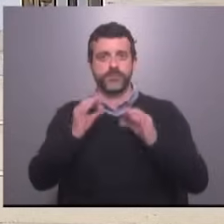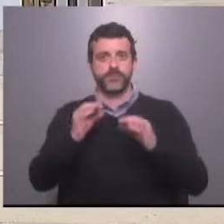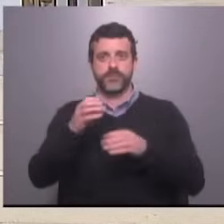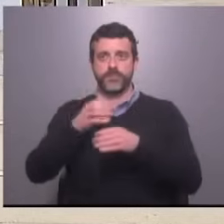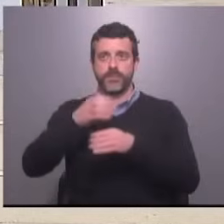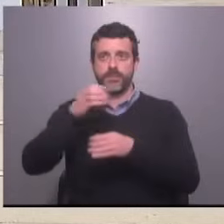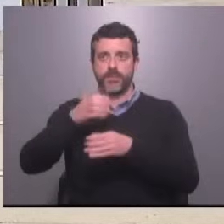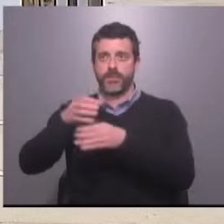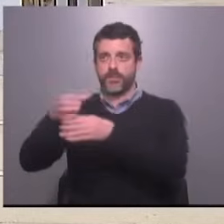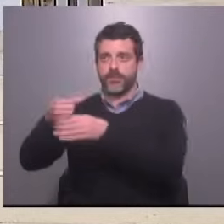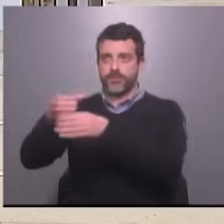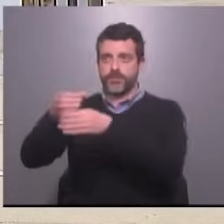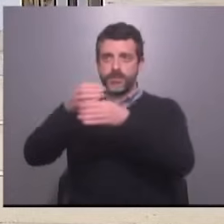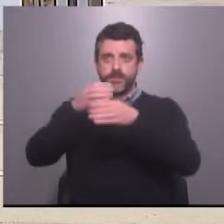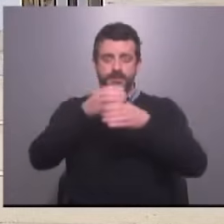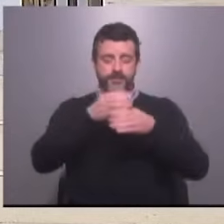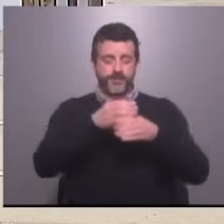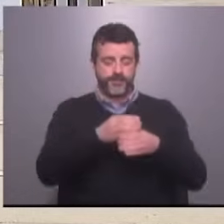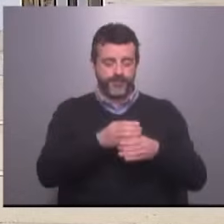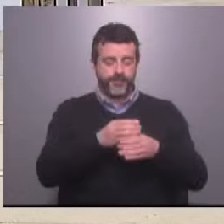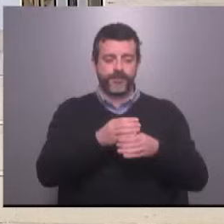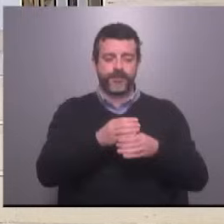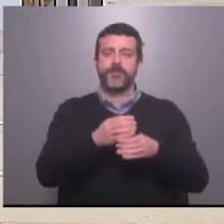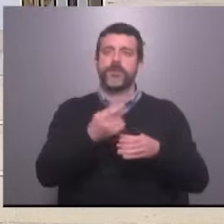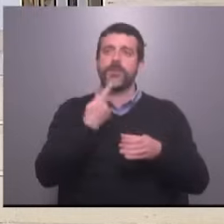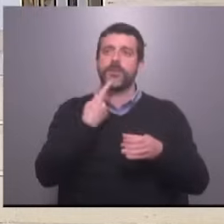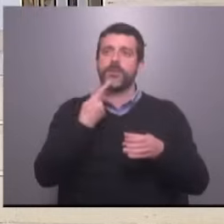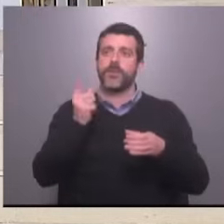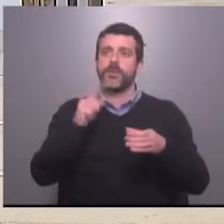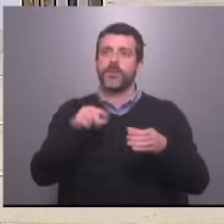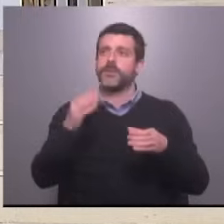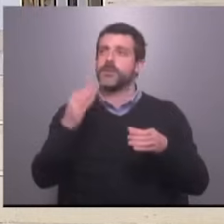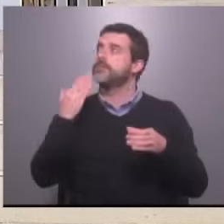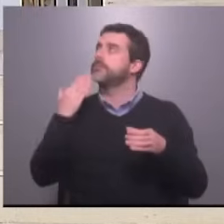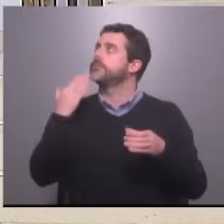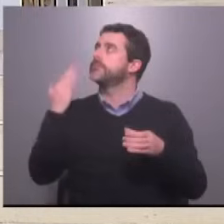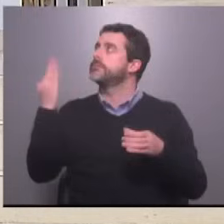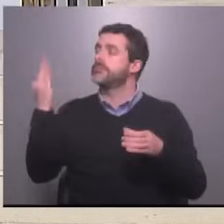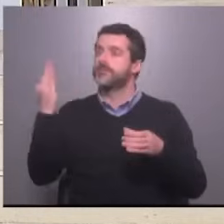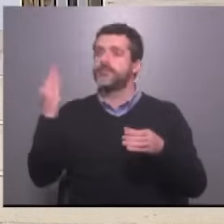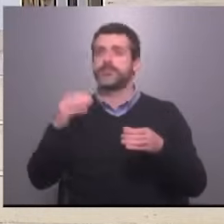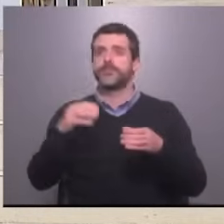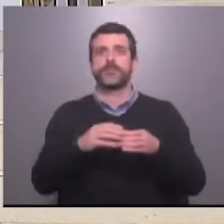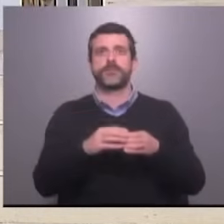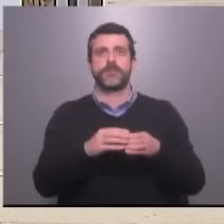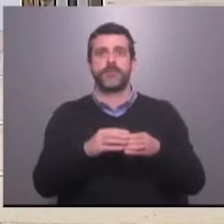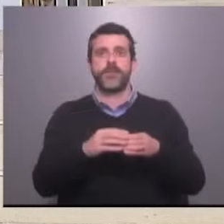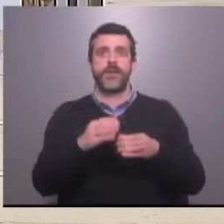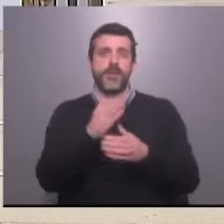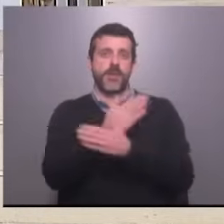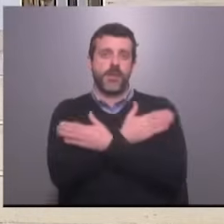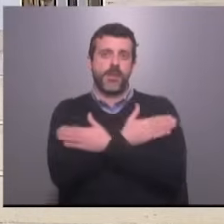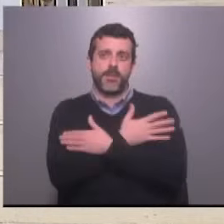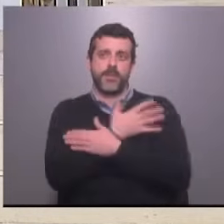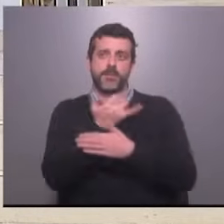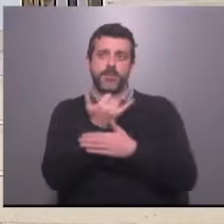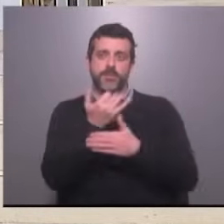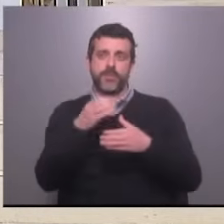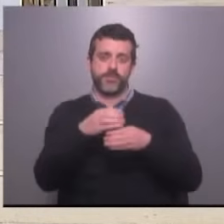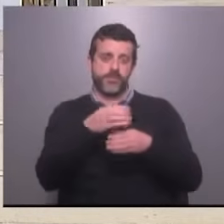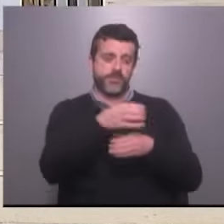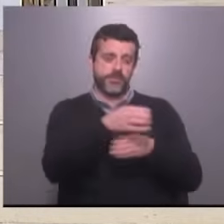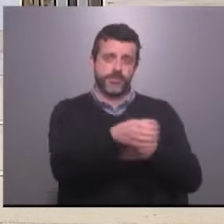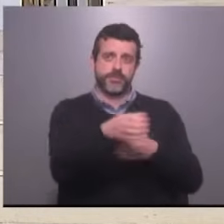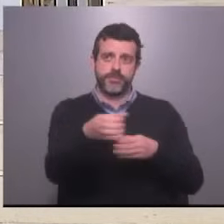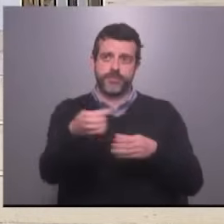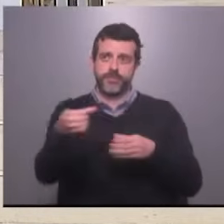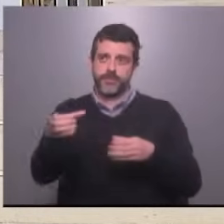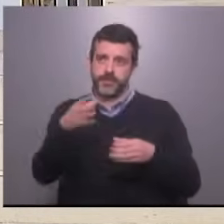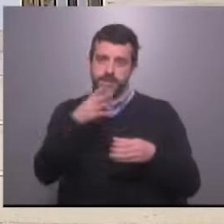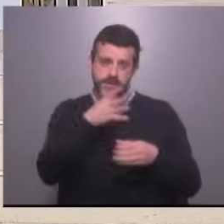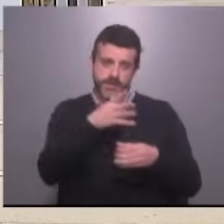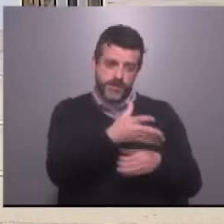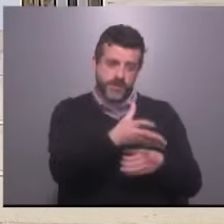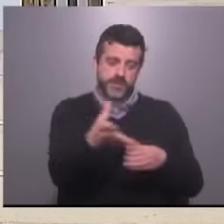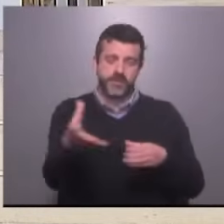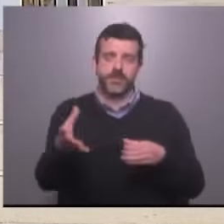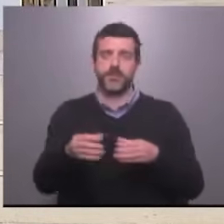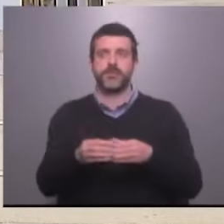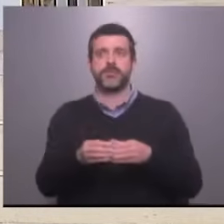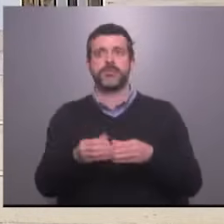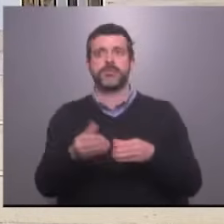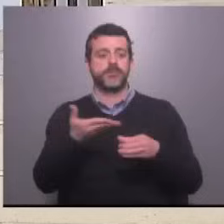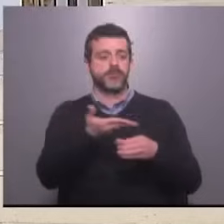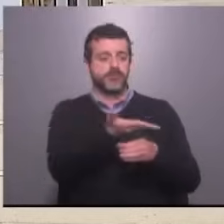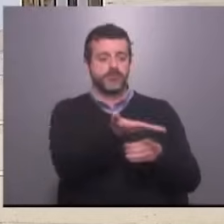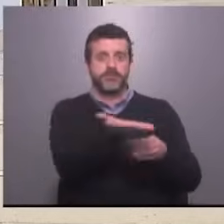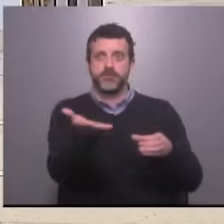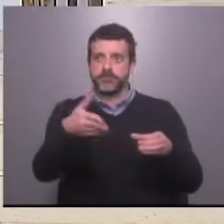De igual modo, no fim da ceia, tomou o cálice, de novo os deu graças e deu aos Seus